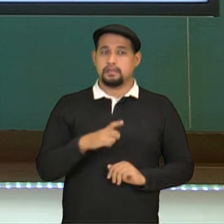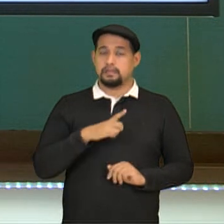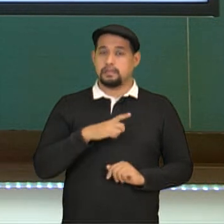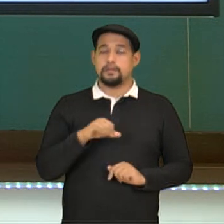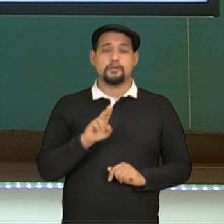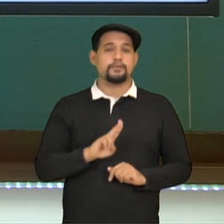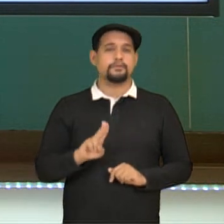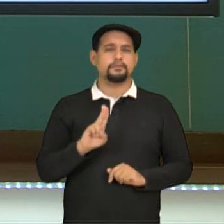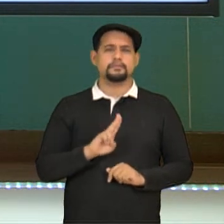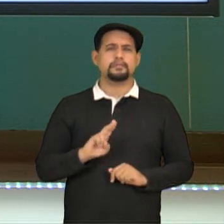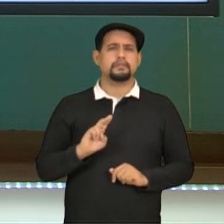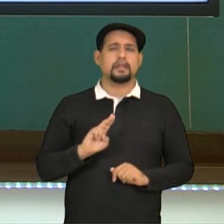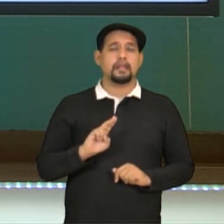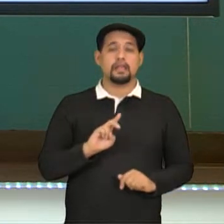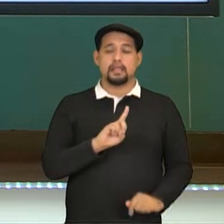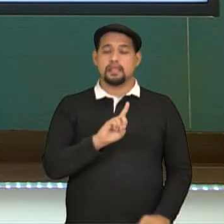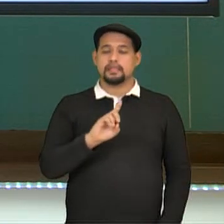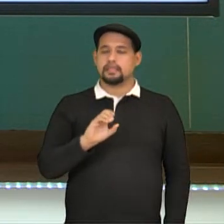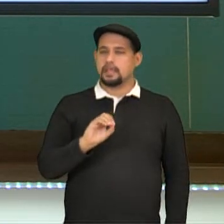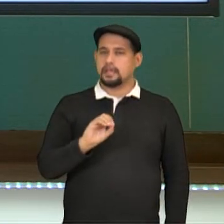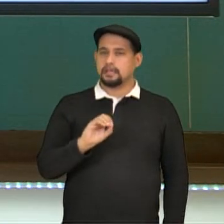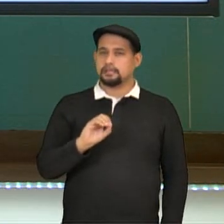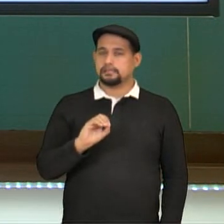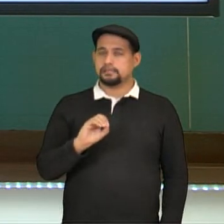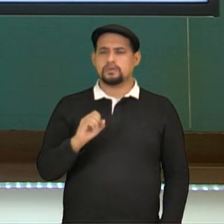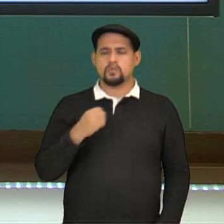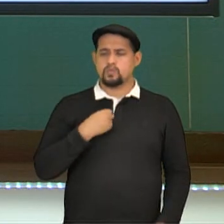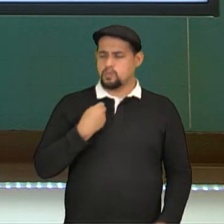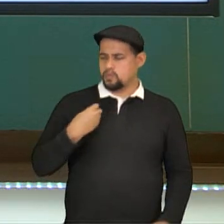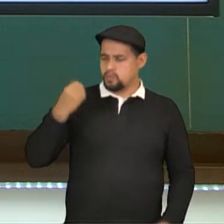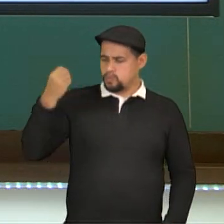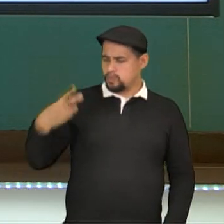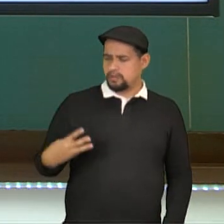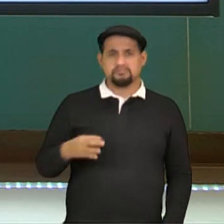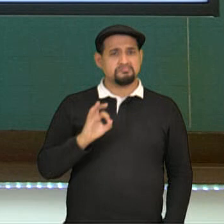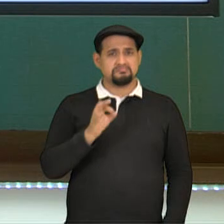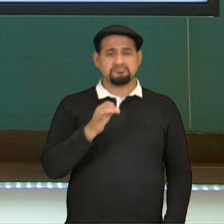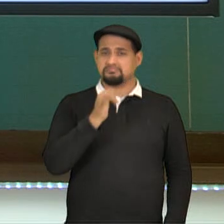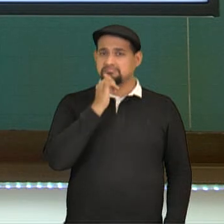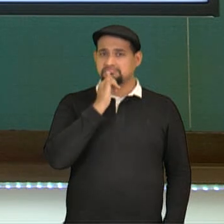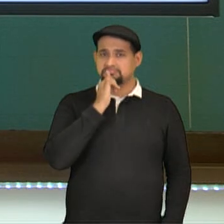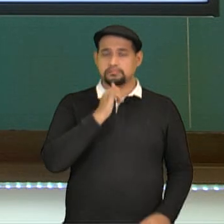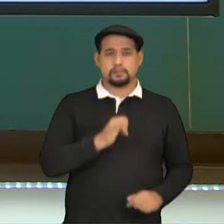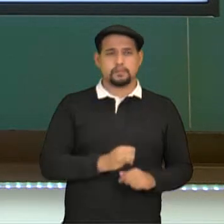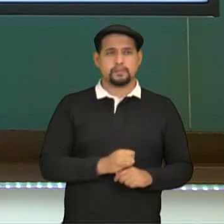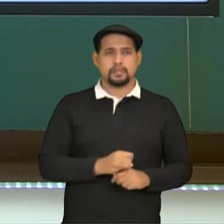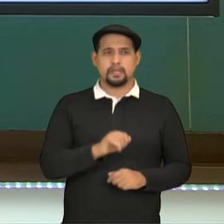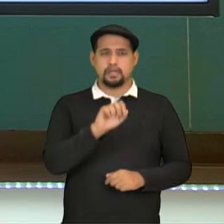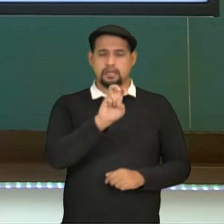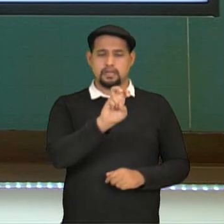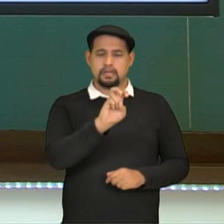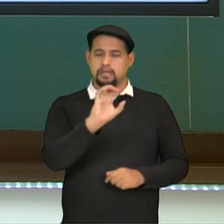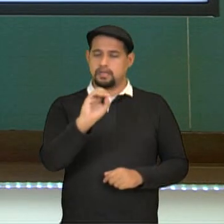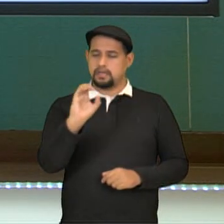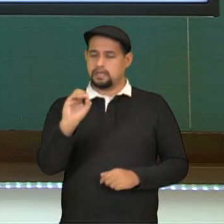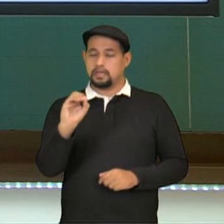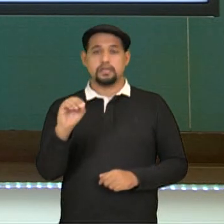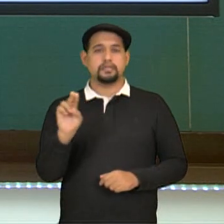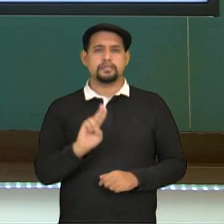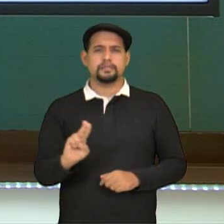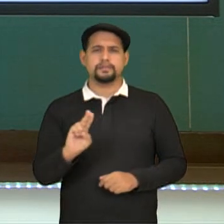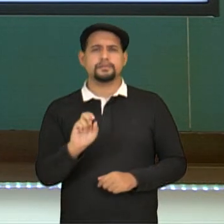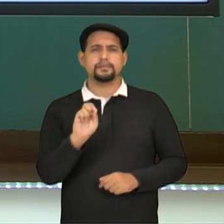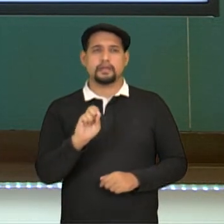algarismo aqui, ele vale 10 vezes o que está no seu lado. Realmente, ó, se eu pegar aqui, ó, o 500, eu posso dizer que é o